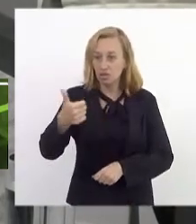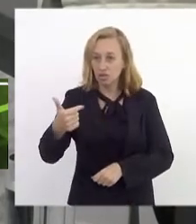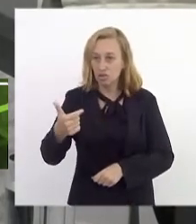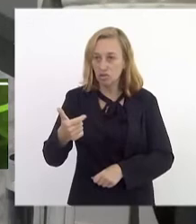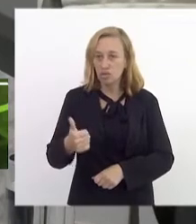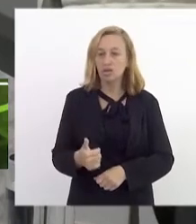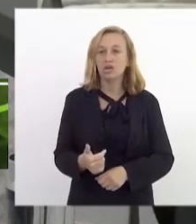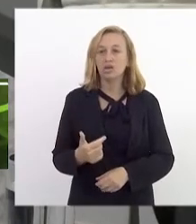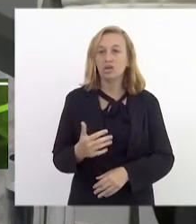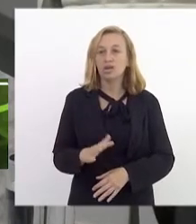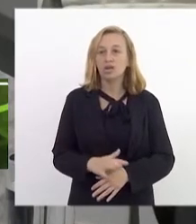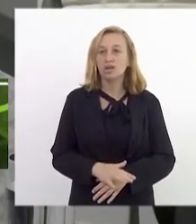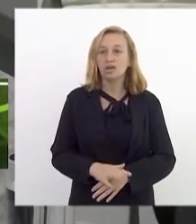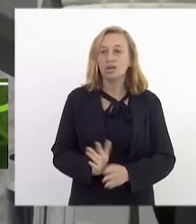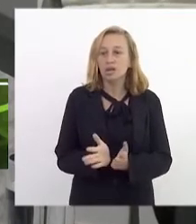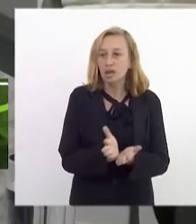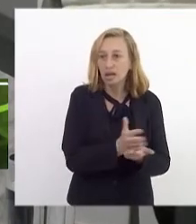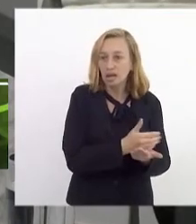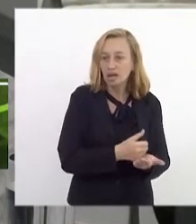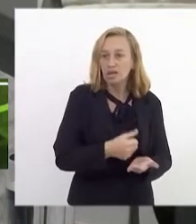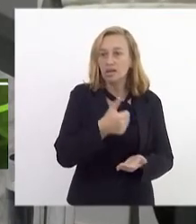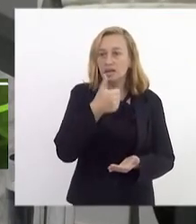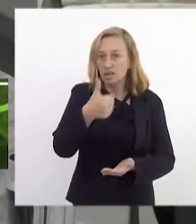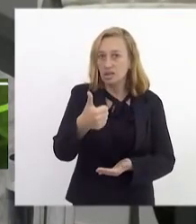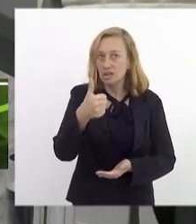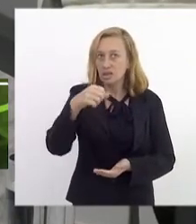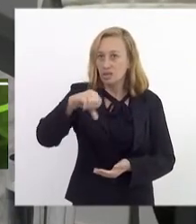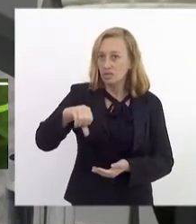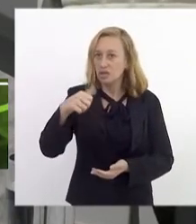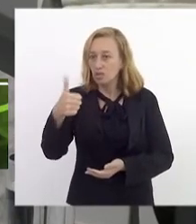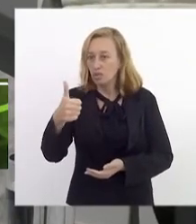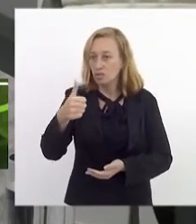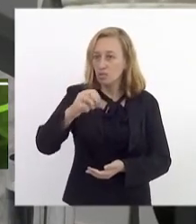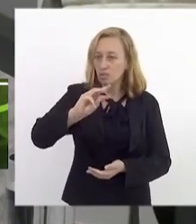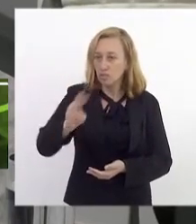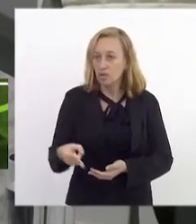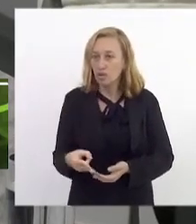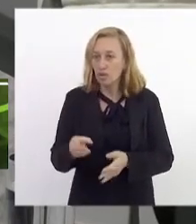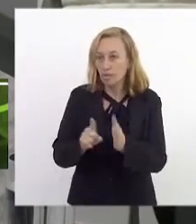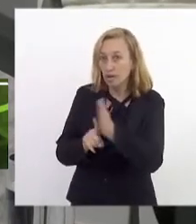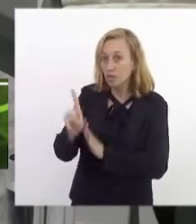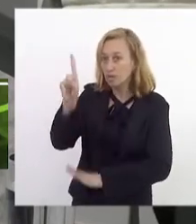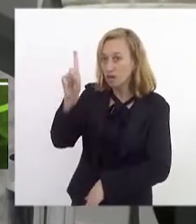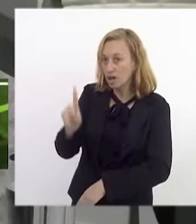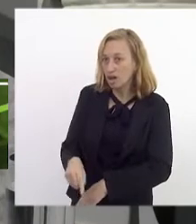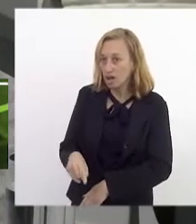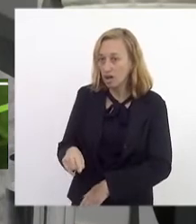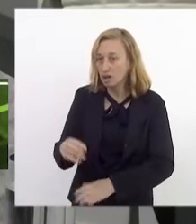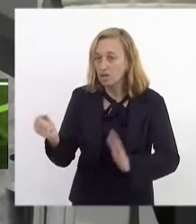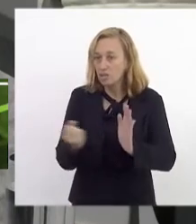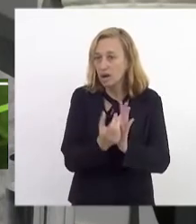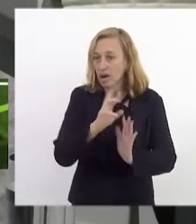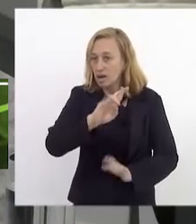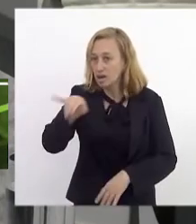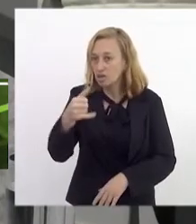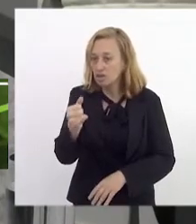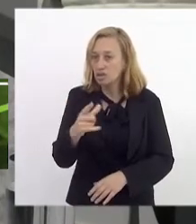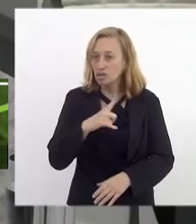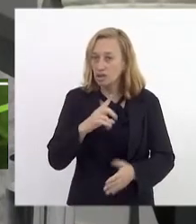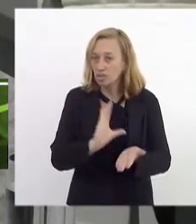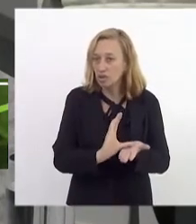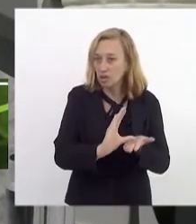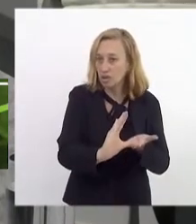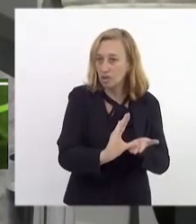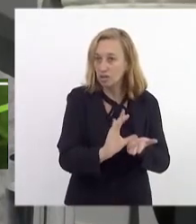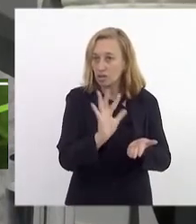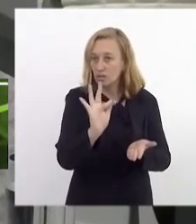a previsão é de arrecadar 691 milhões. A pergunta que fica é, no Pacto RJ temos recurso